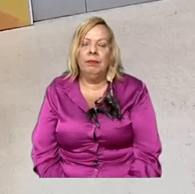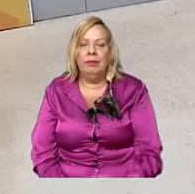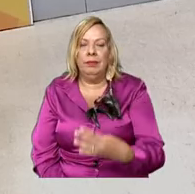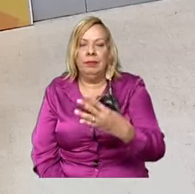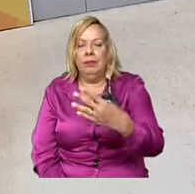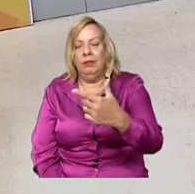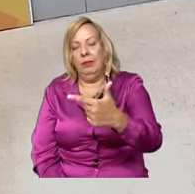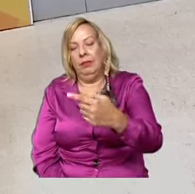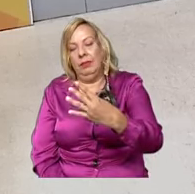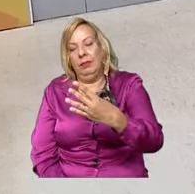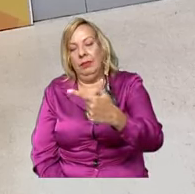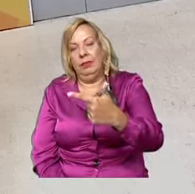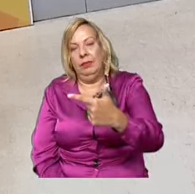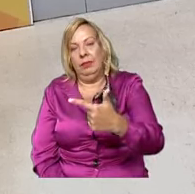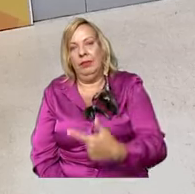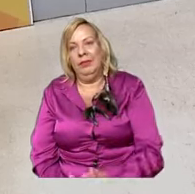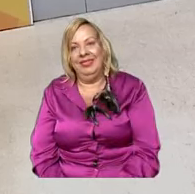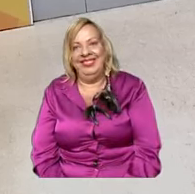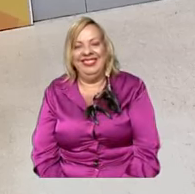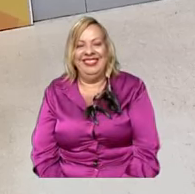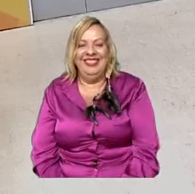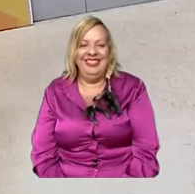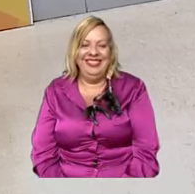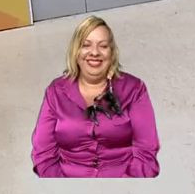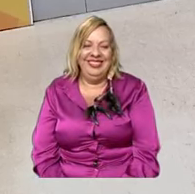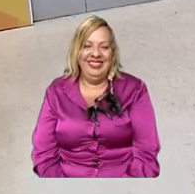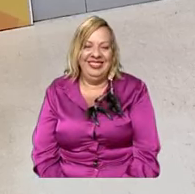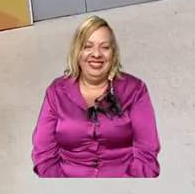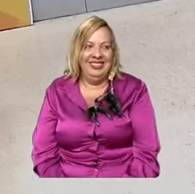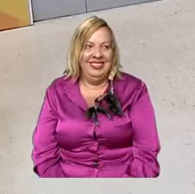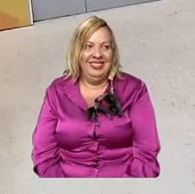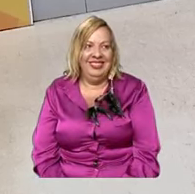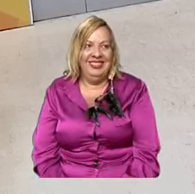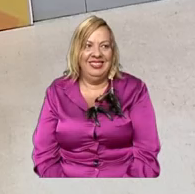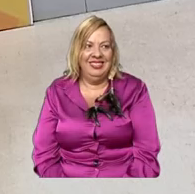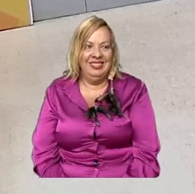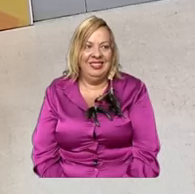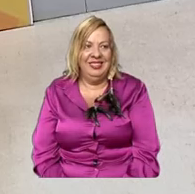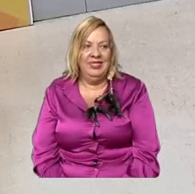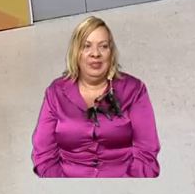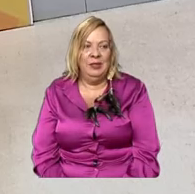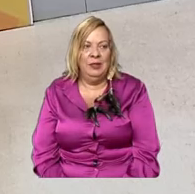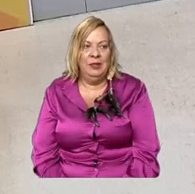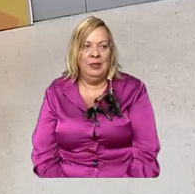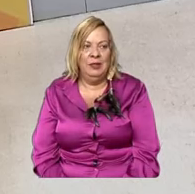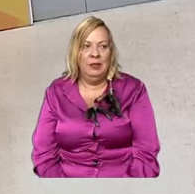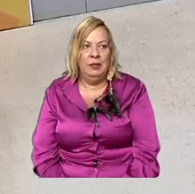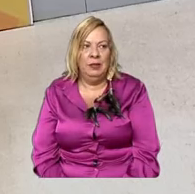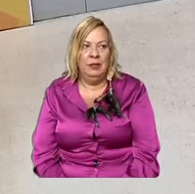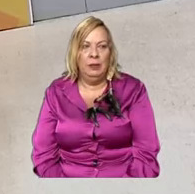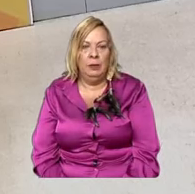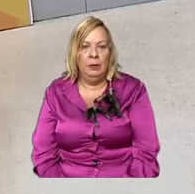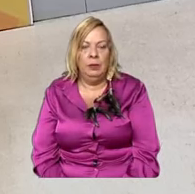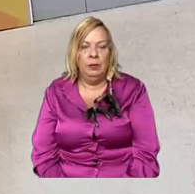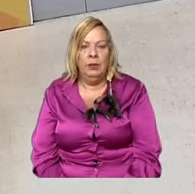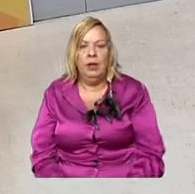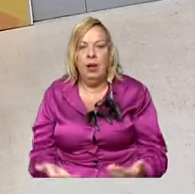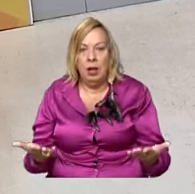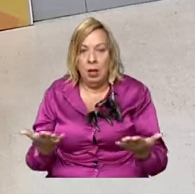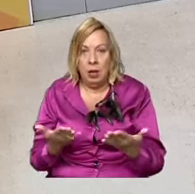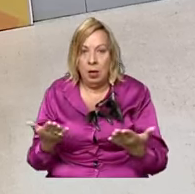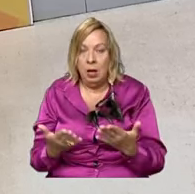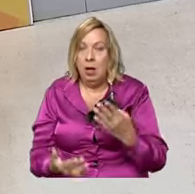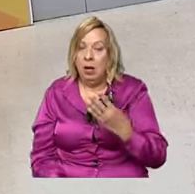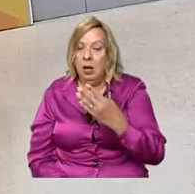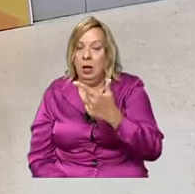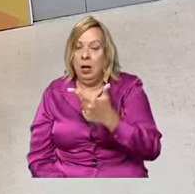comigo 31, marque comigo 42, 42, 42. E atenção que